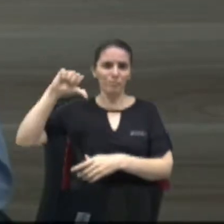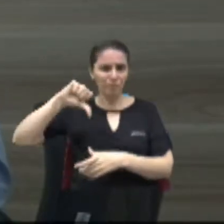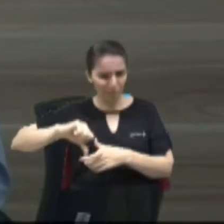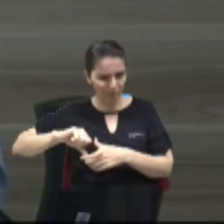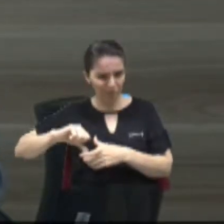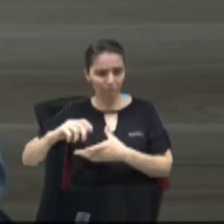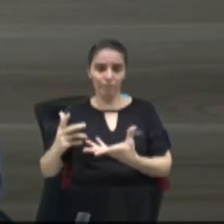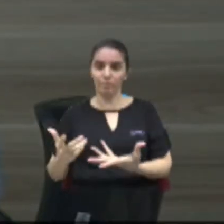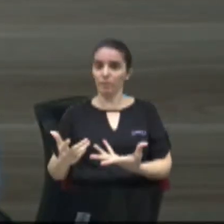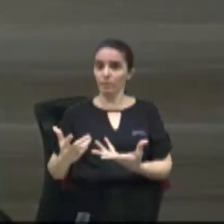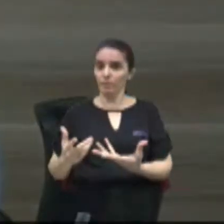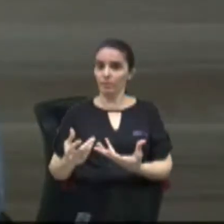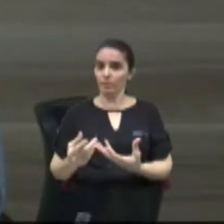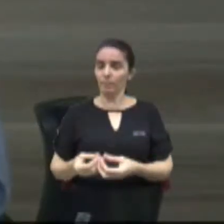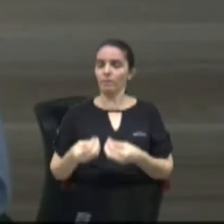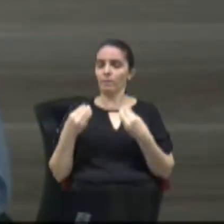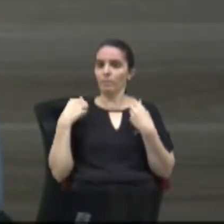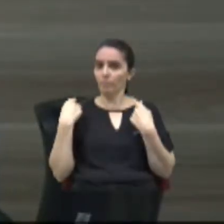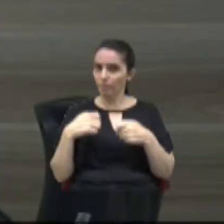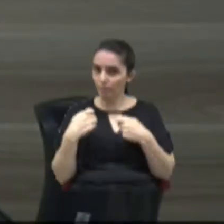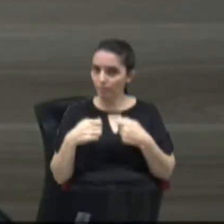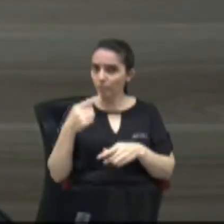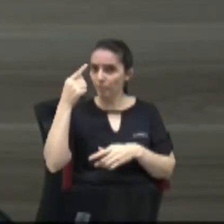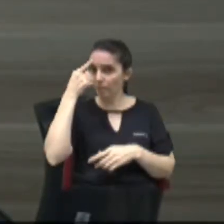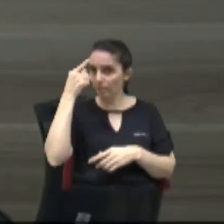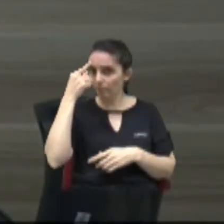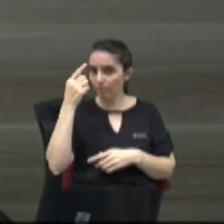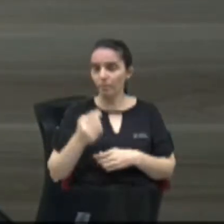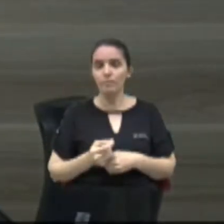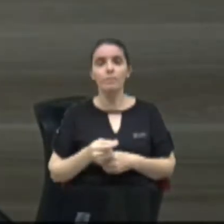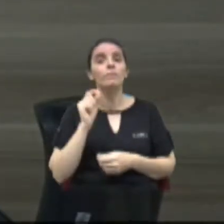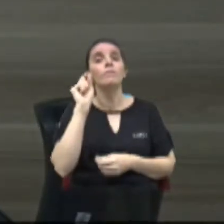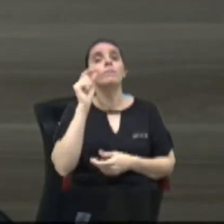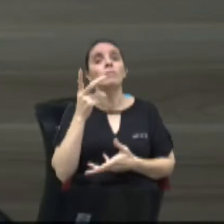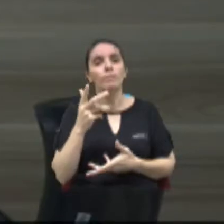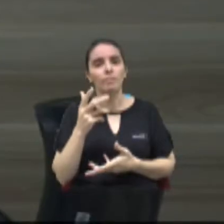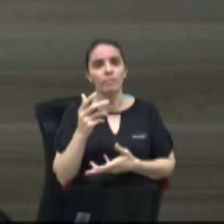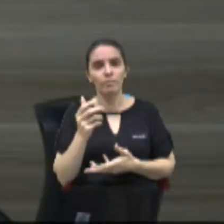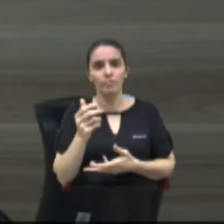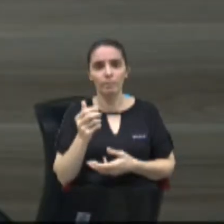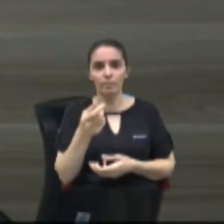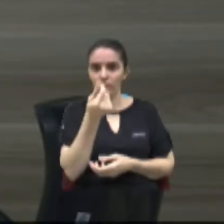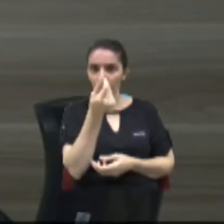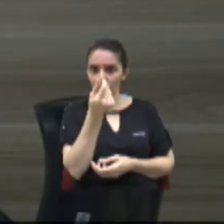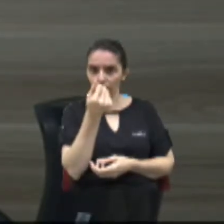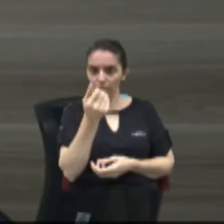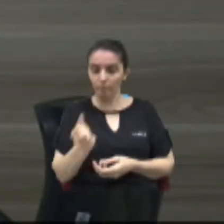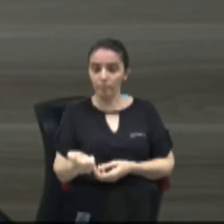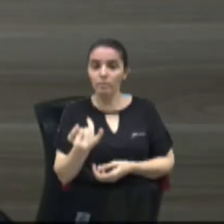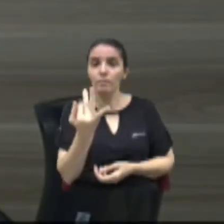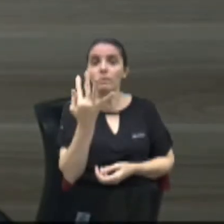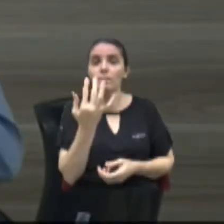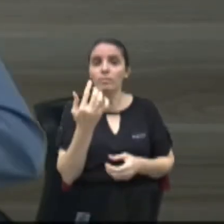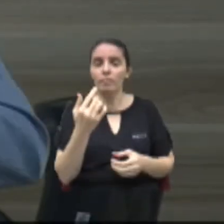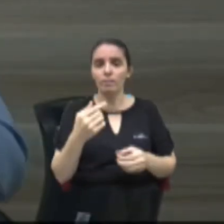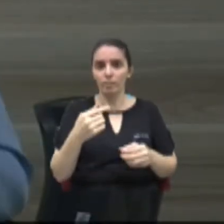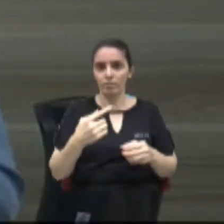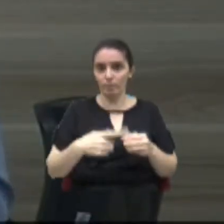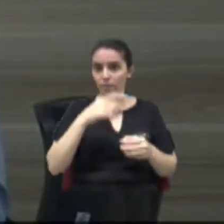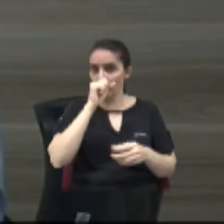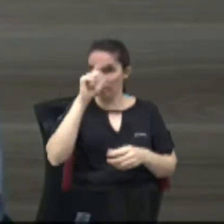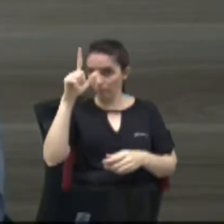cidade. Mas, lógico, quando se coloca à disposição de enfrentar o problema, a gente tem que trazer solução. Por isso a